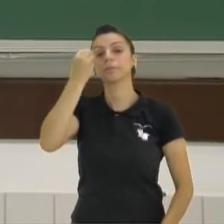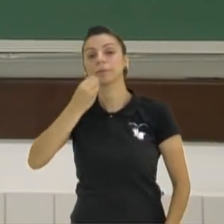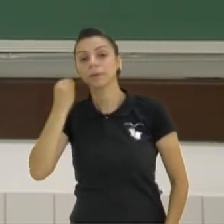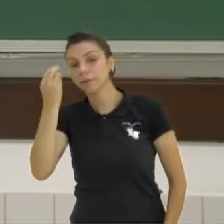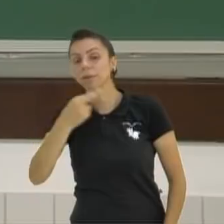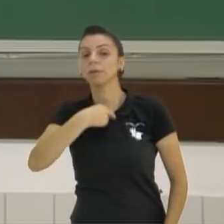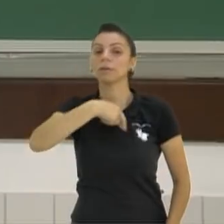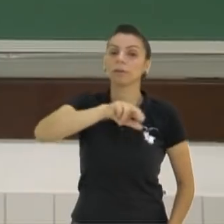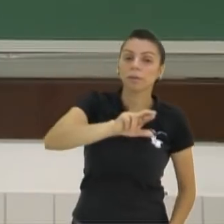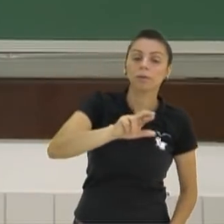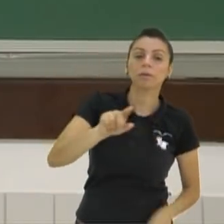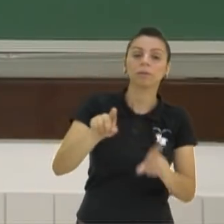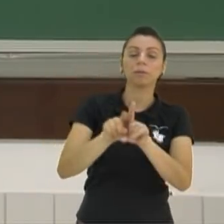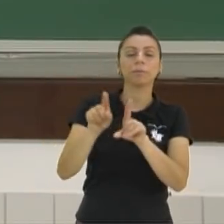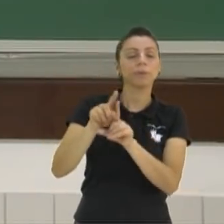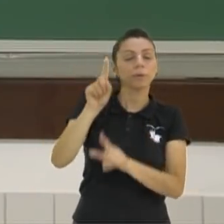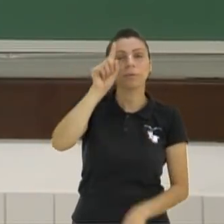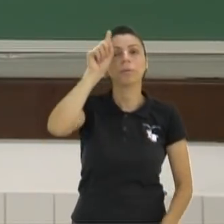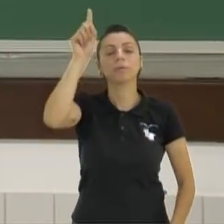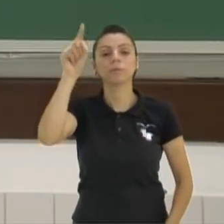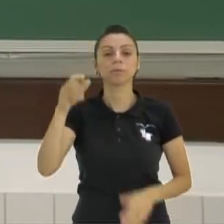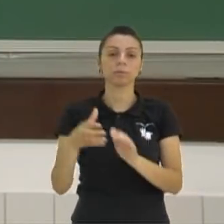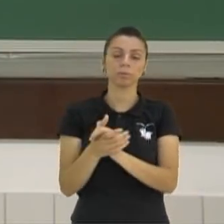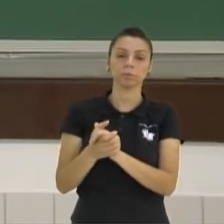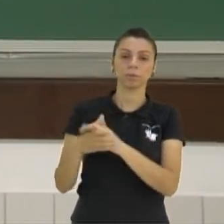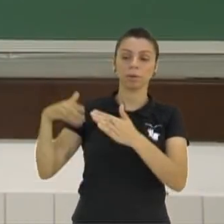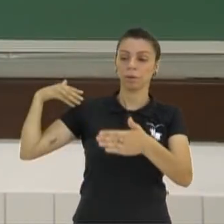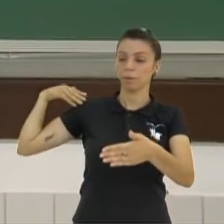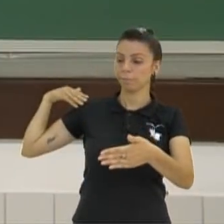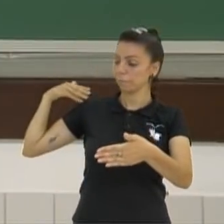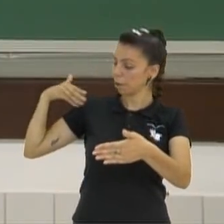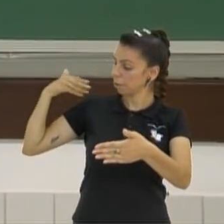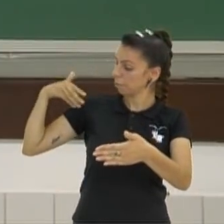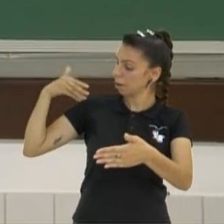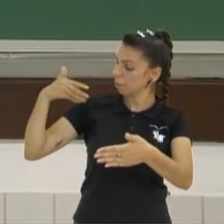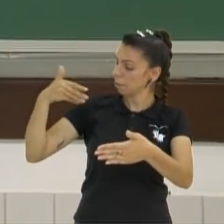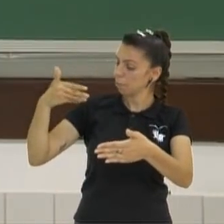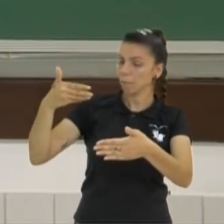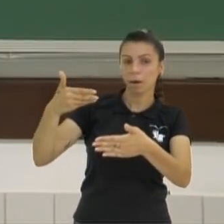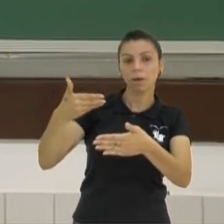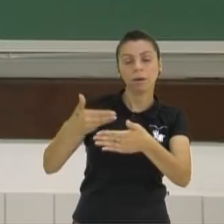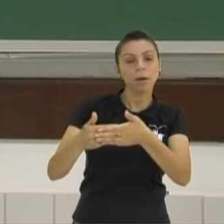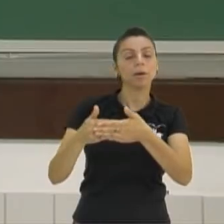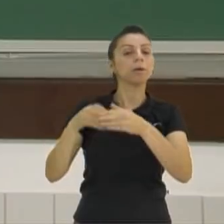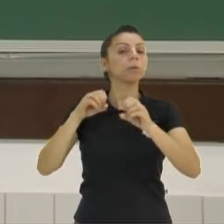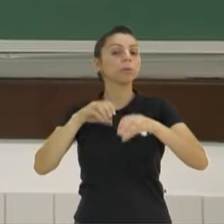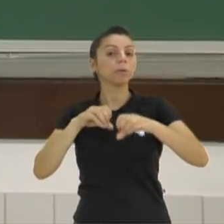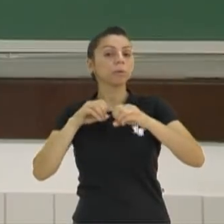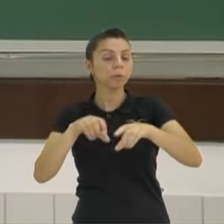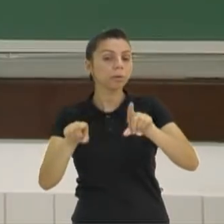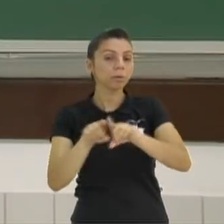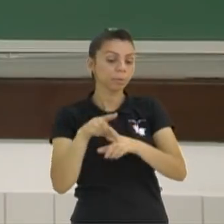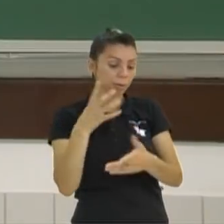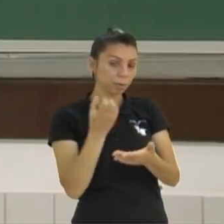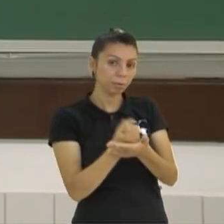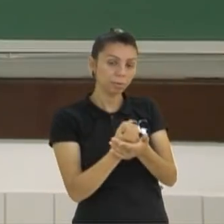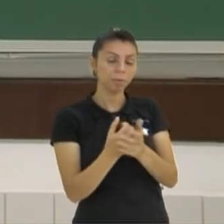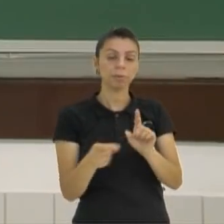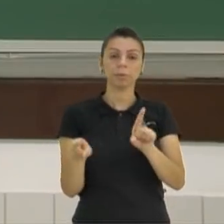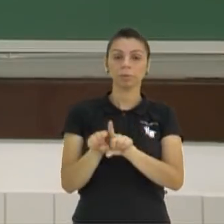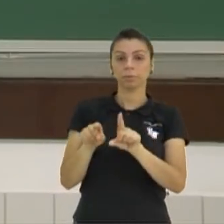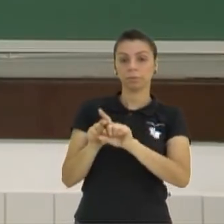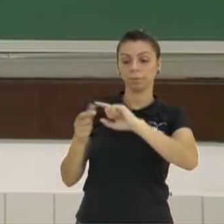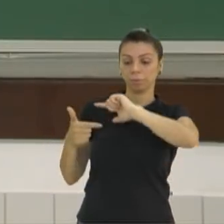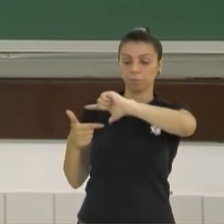religiosa, trazer lá do passado para o presente a doutrinas e ensinamentos, manter a estrutura